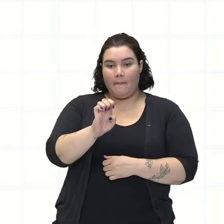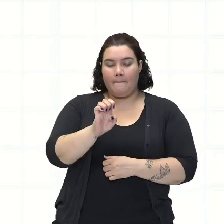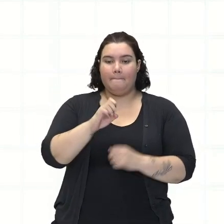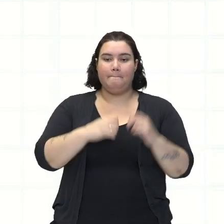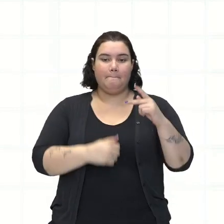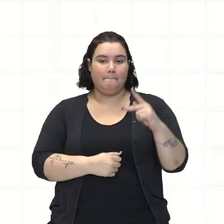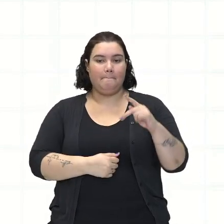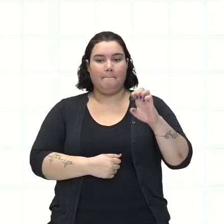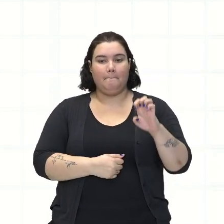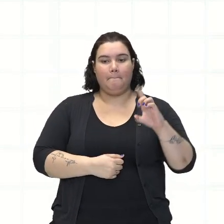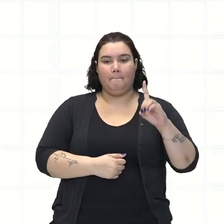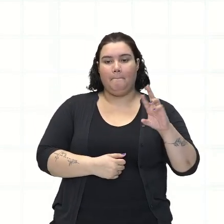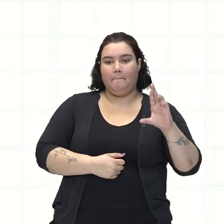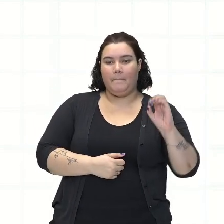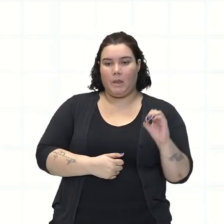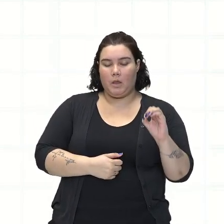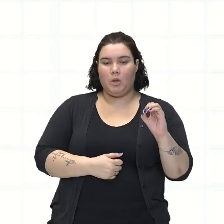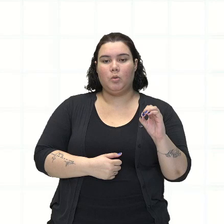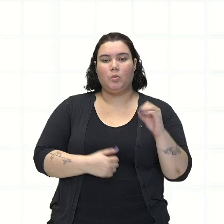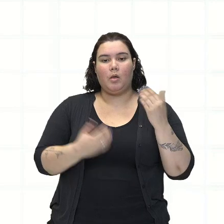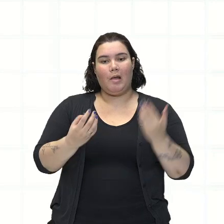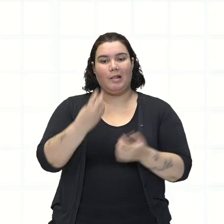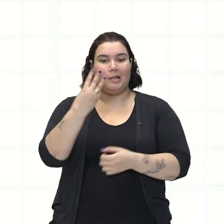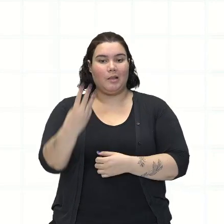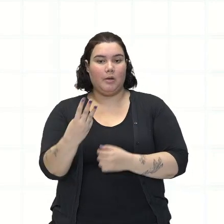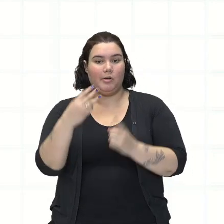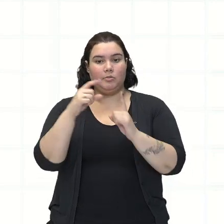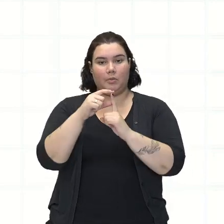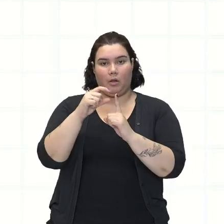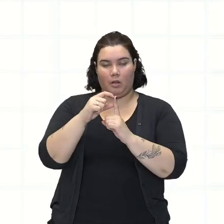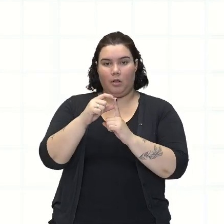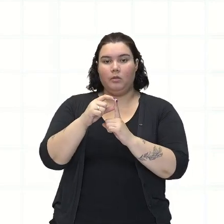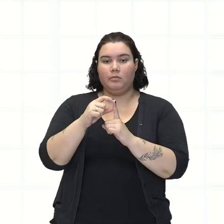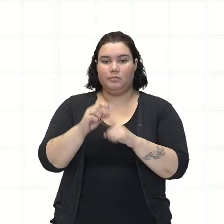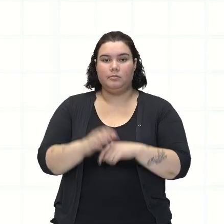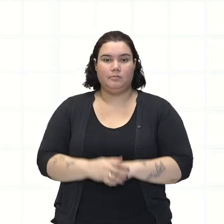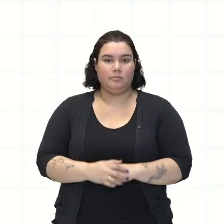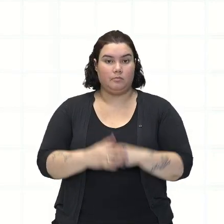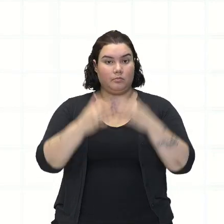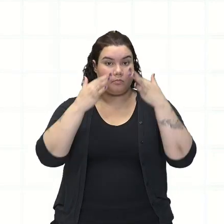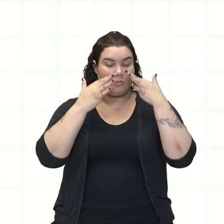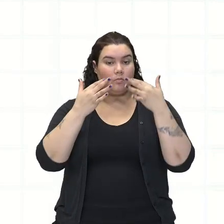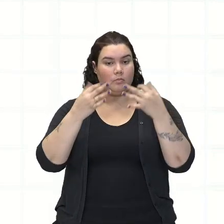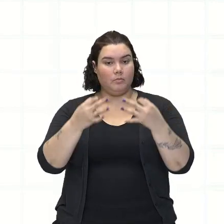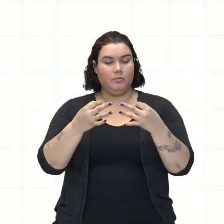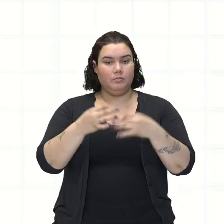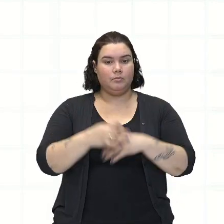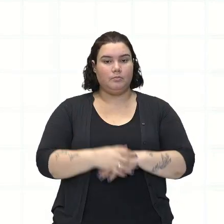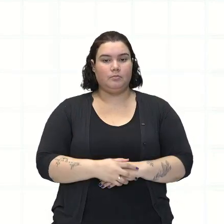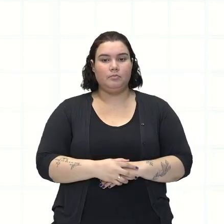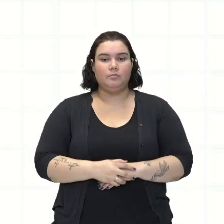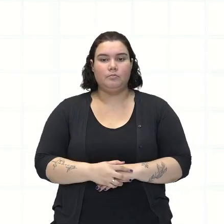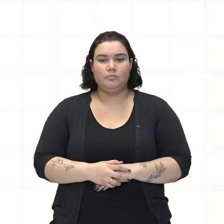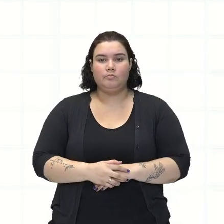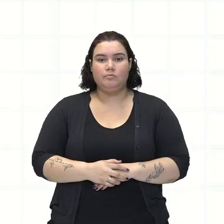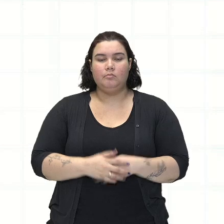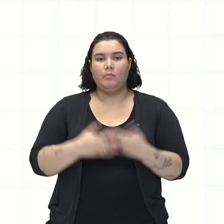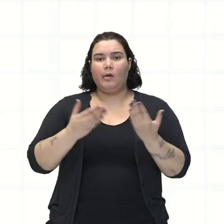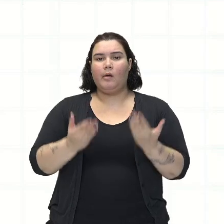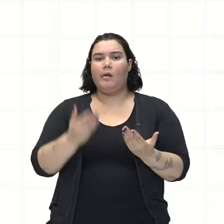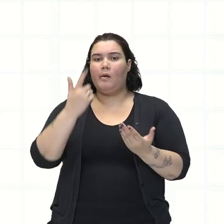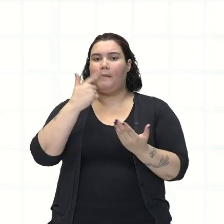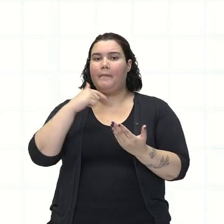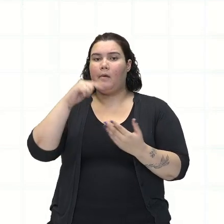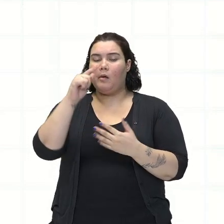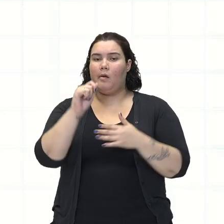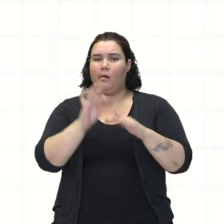Maria e Pedro. Muita atenção para isso. Quem possui redes sociais? Aí nós vamos buscar o